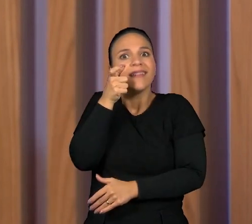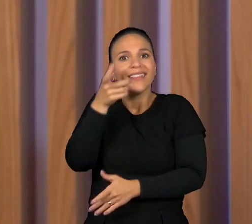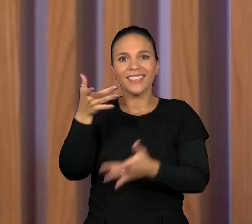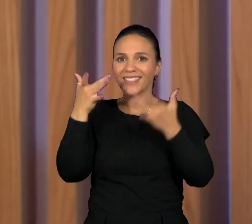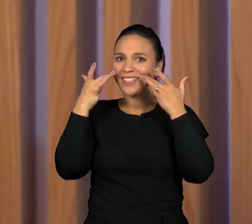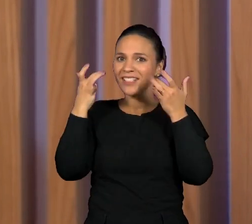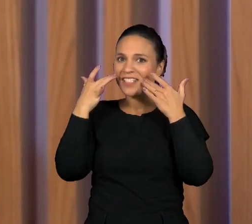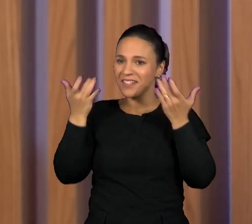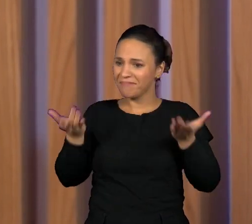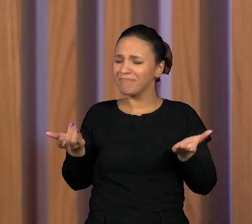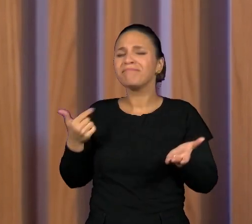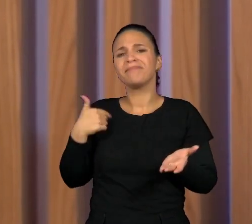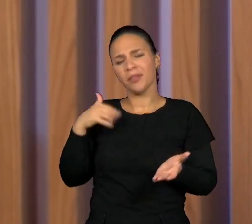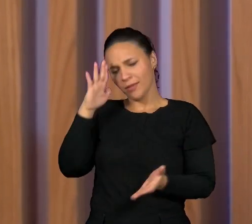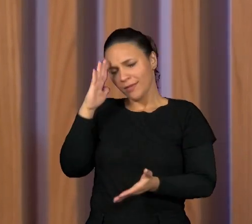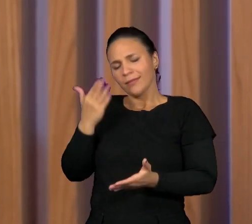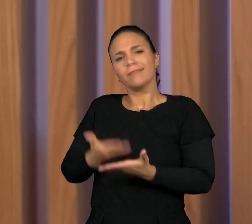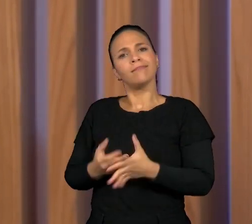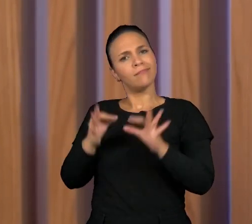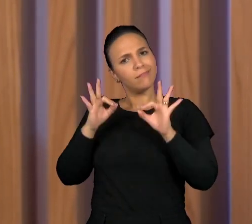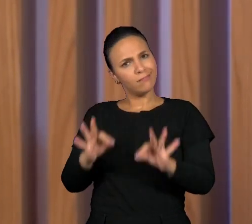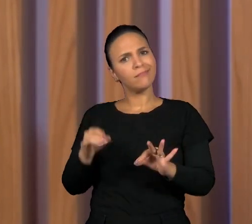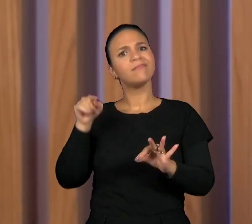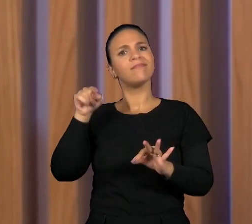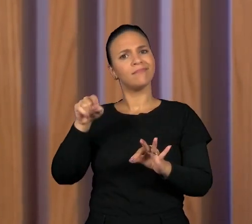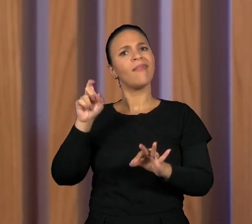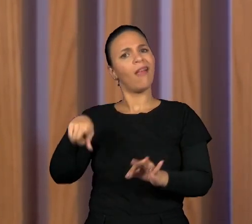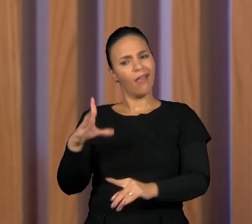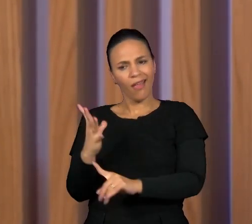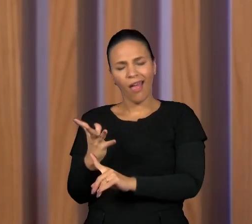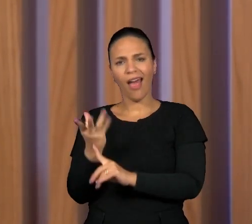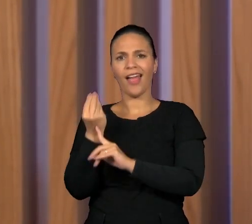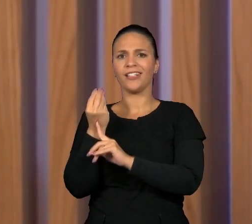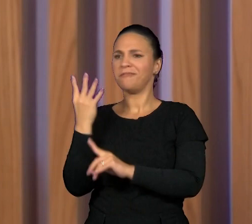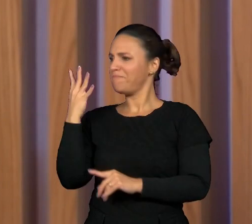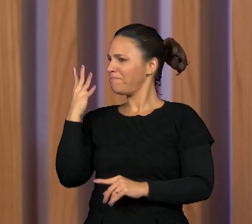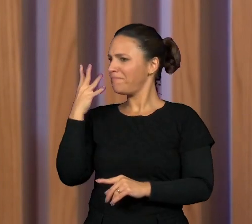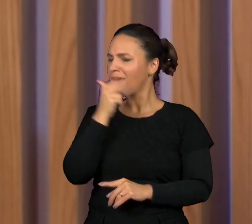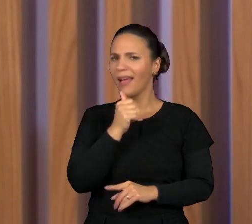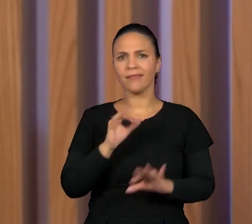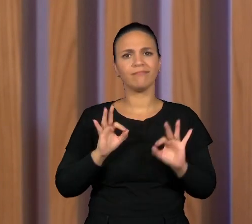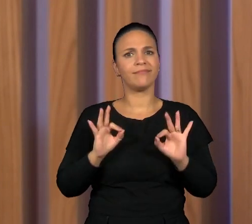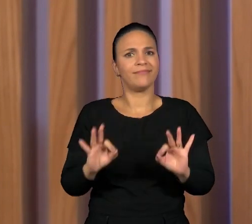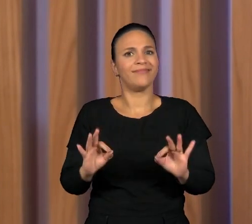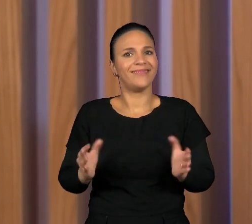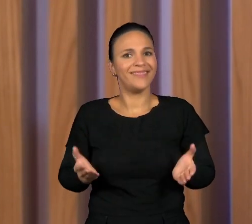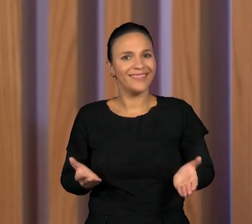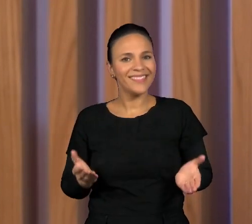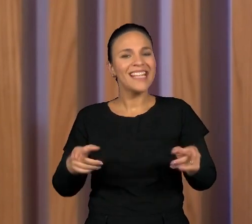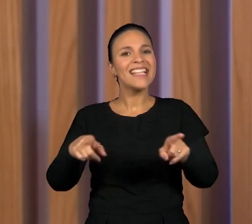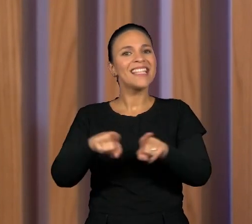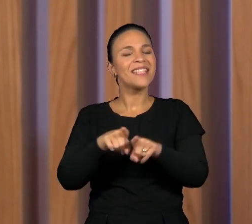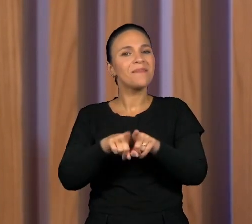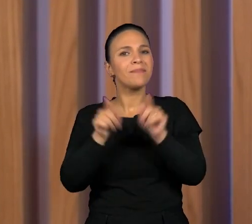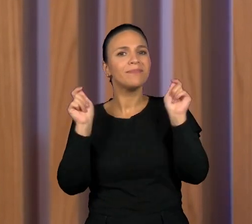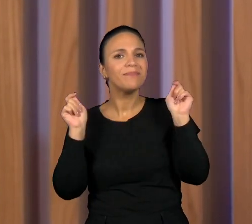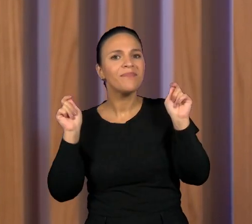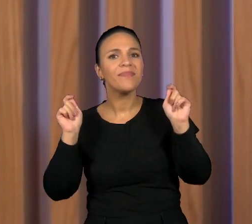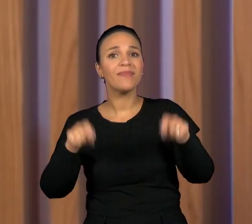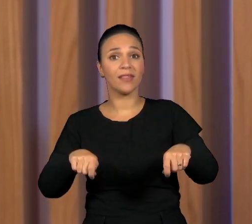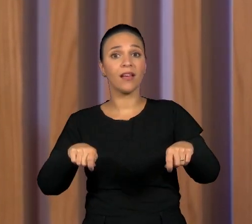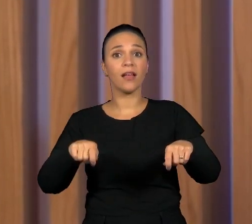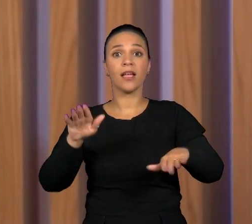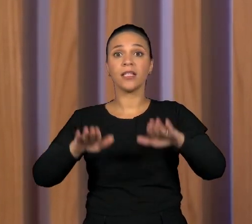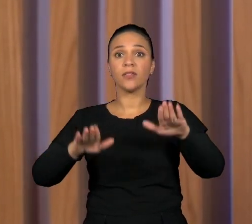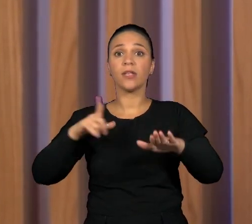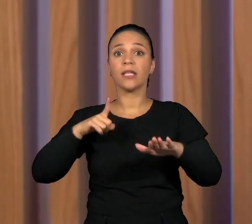eu acredito muito no teatro como essa arte bela, né? Uma arte que também pode, muitas vezes,